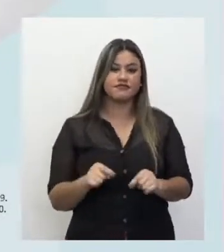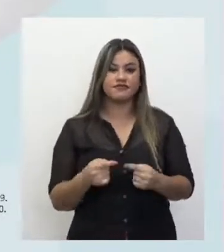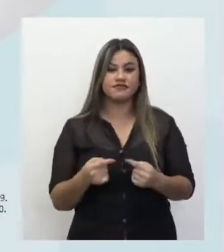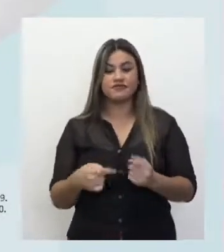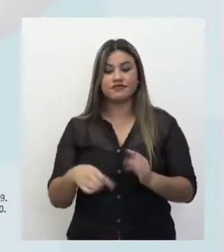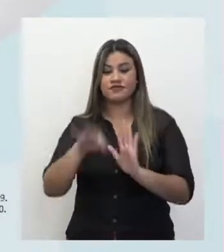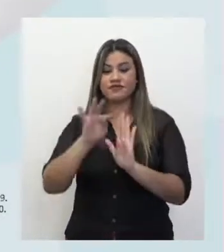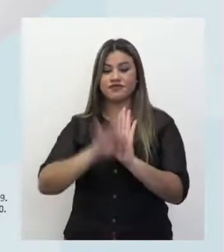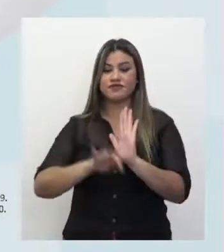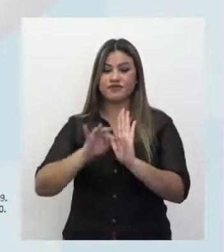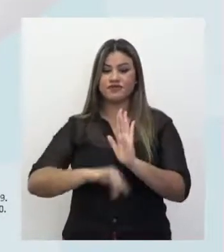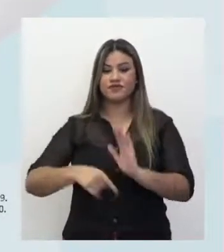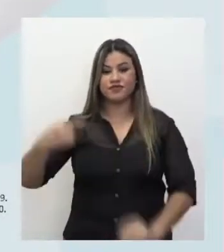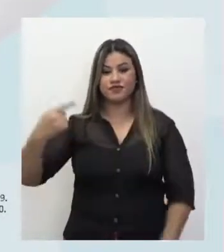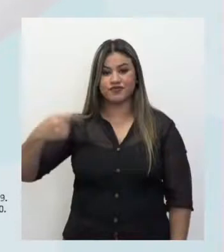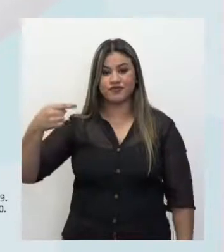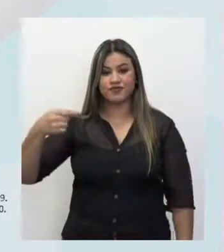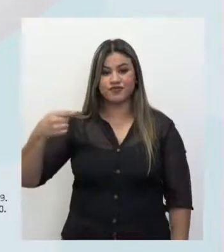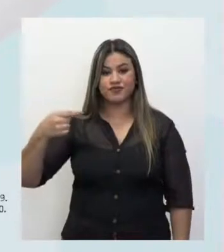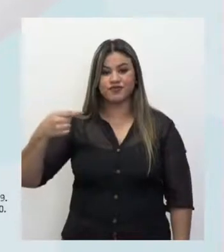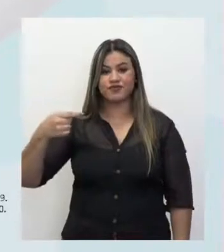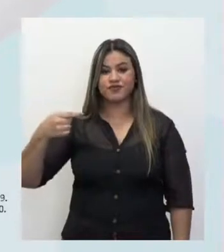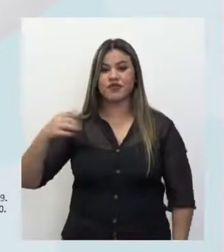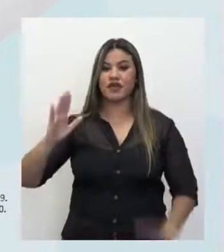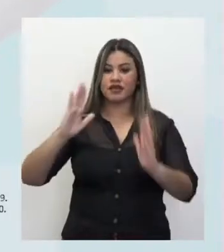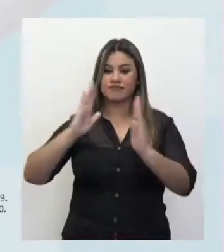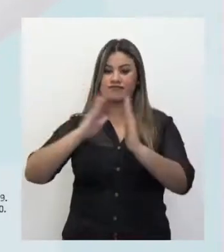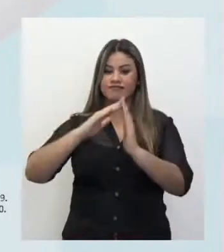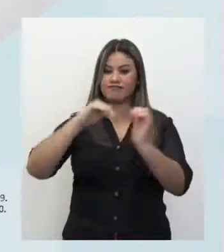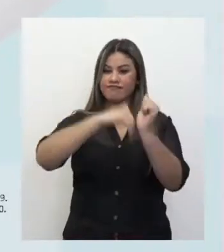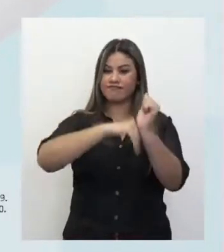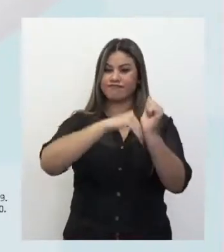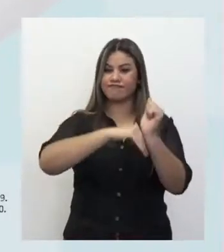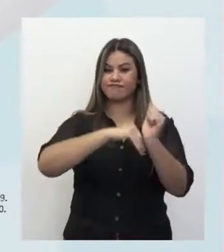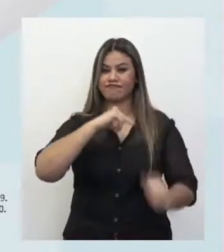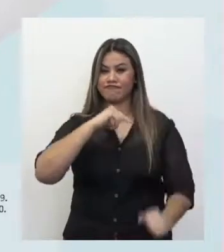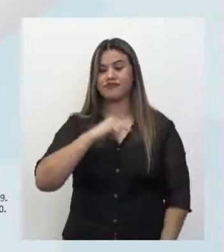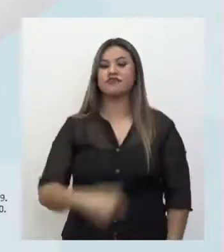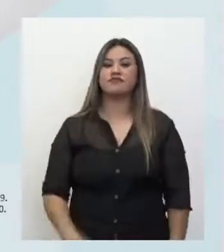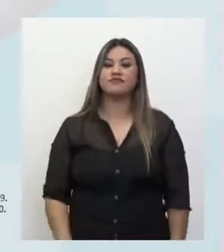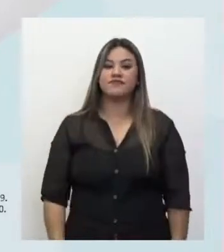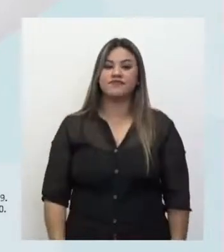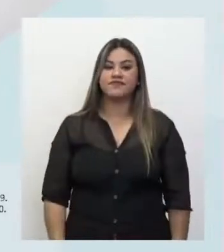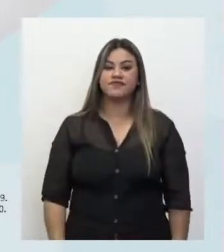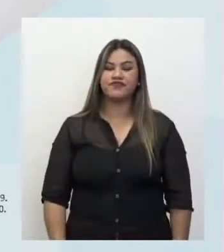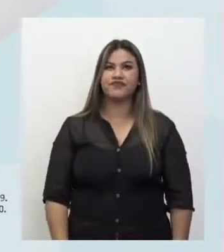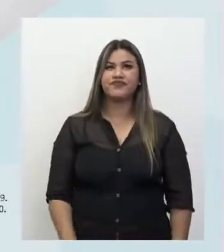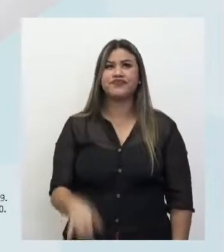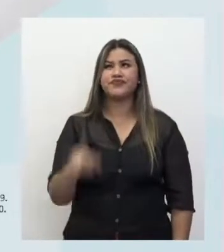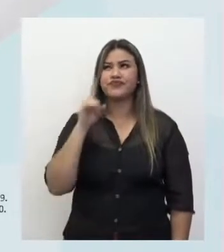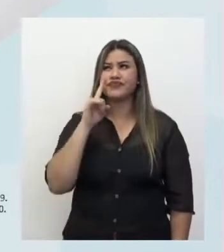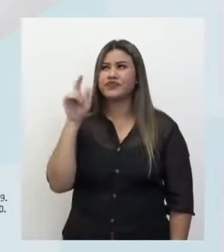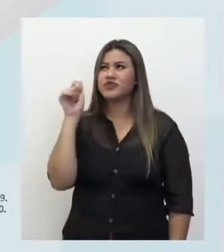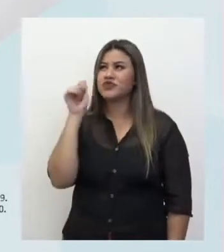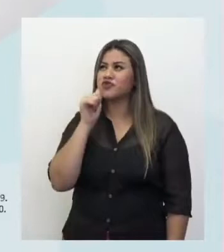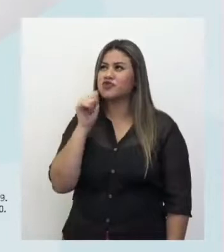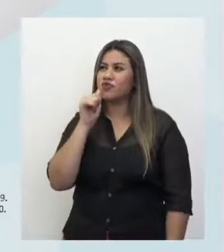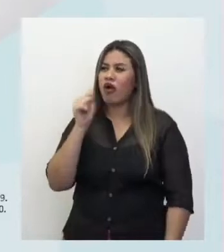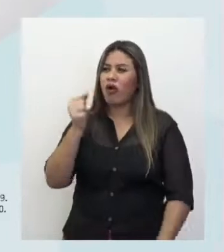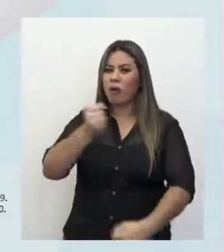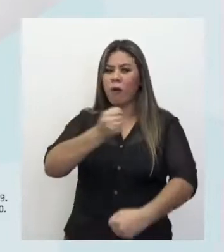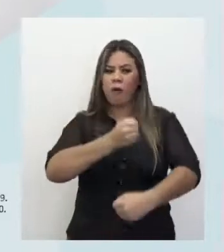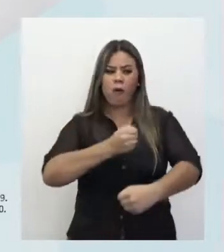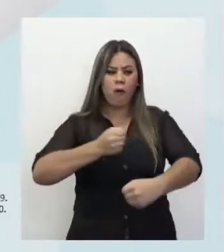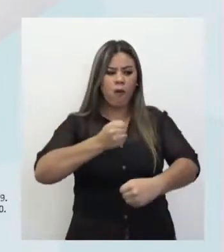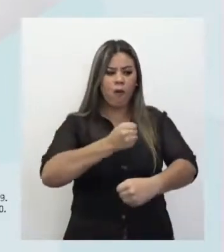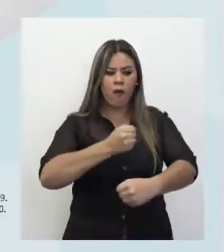Texto 1. Os segredos da nossa casa. Certo dia, uma mulher estava na cozinha